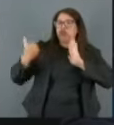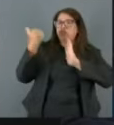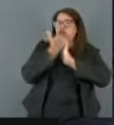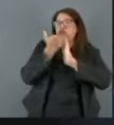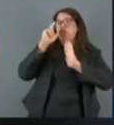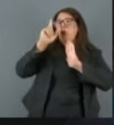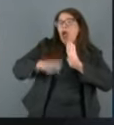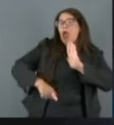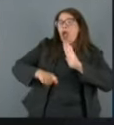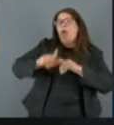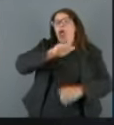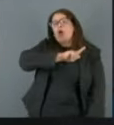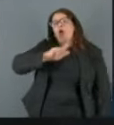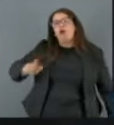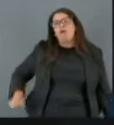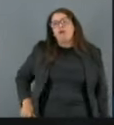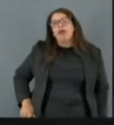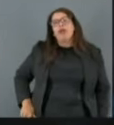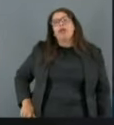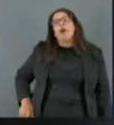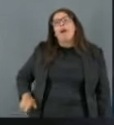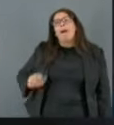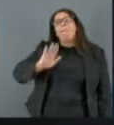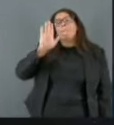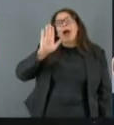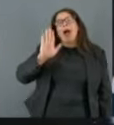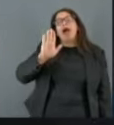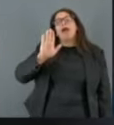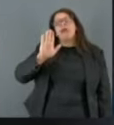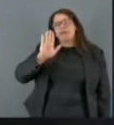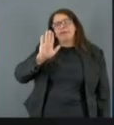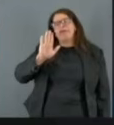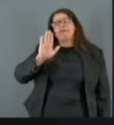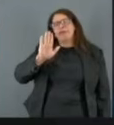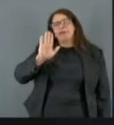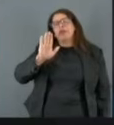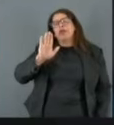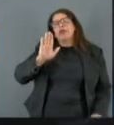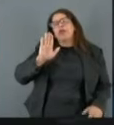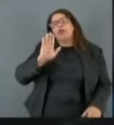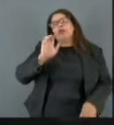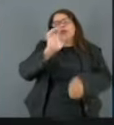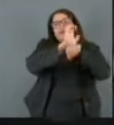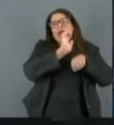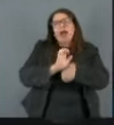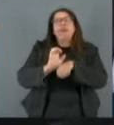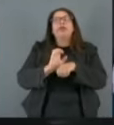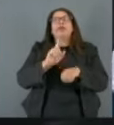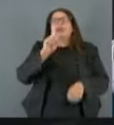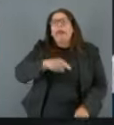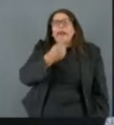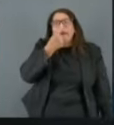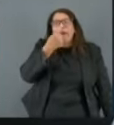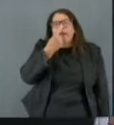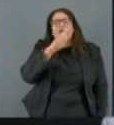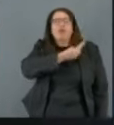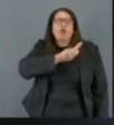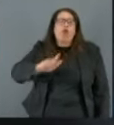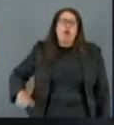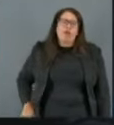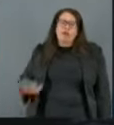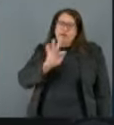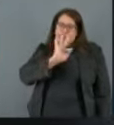estados governados normalmente por aliados do governo federal, aliados políticos. Não que a segurança pública dependa desse alinhamento partidário,